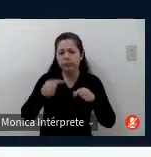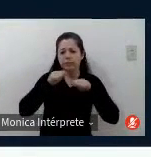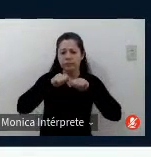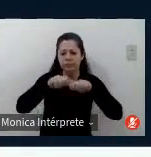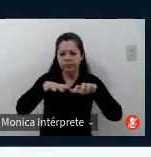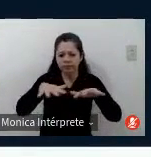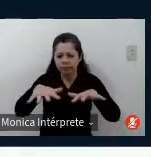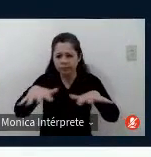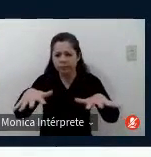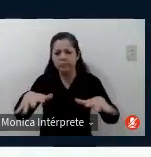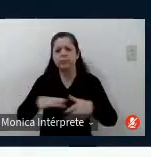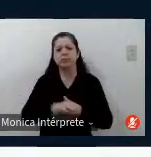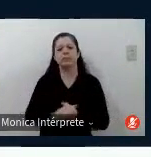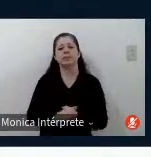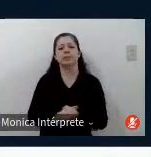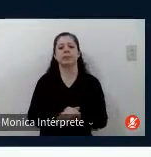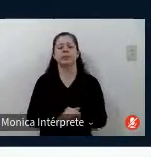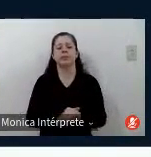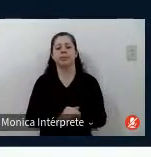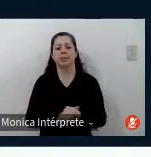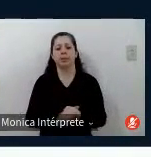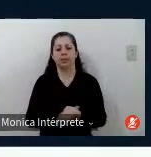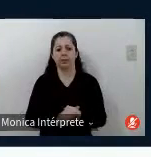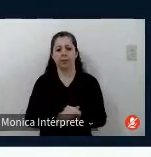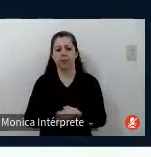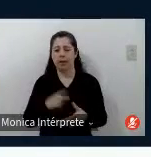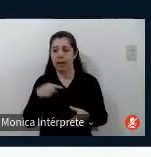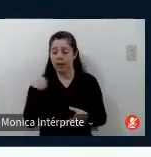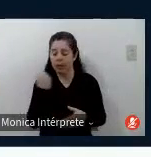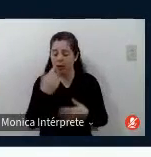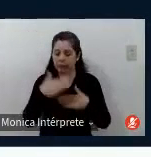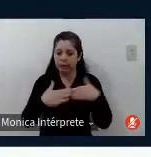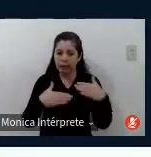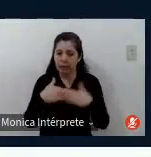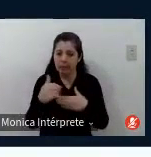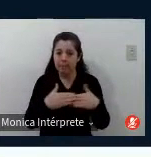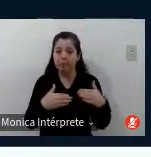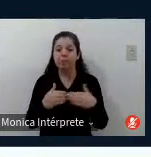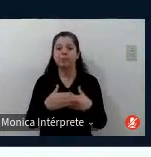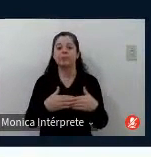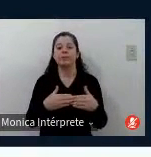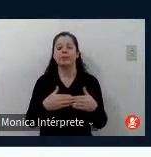a nossa forma de ver o mundo, nem sempre, né,